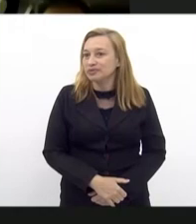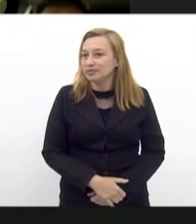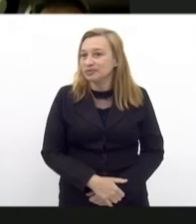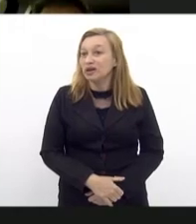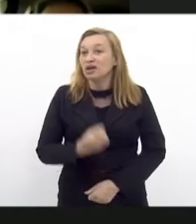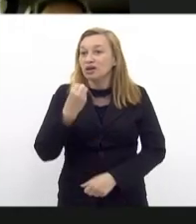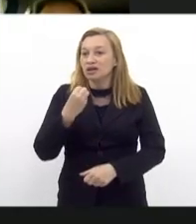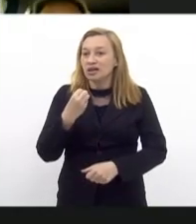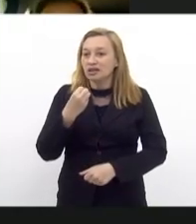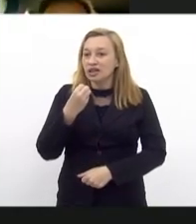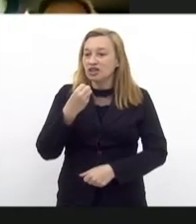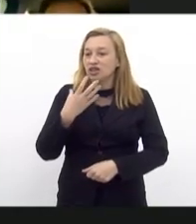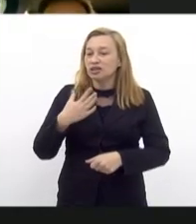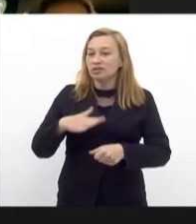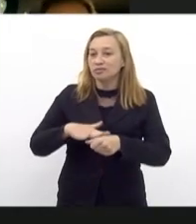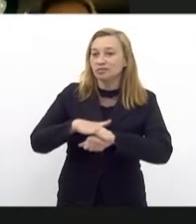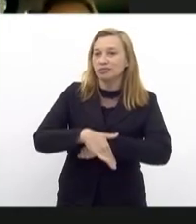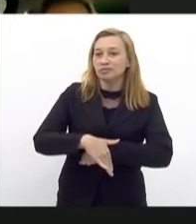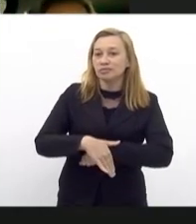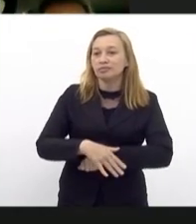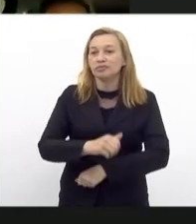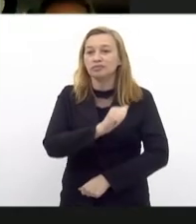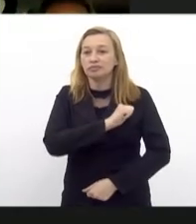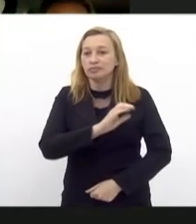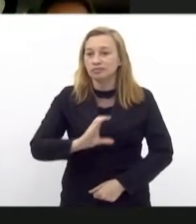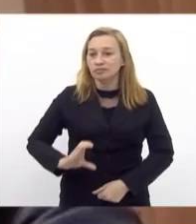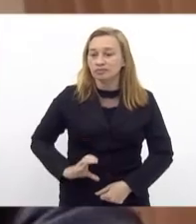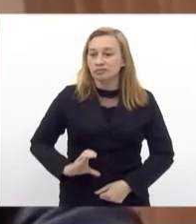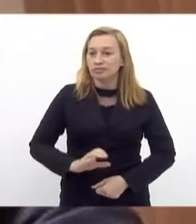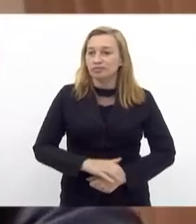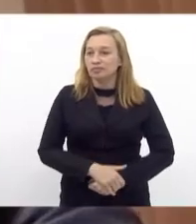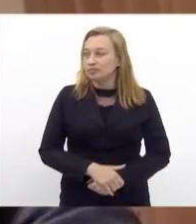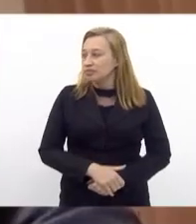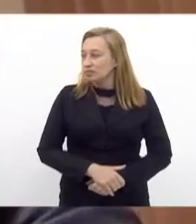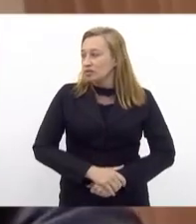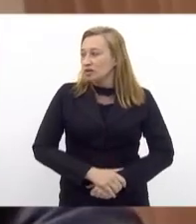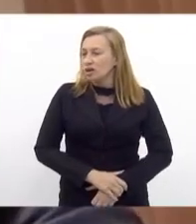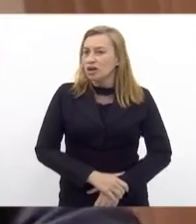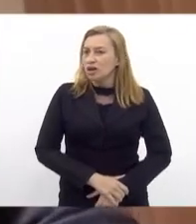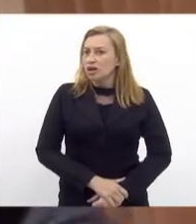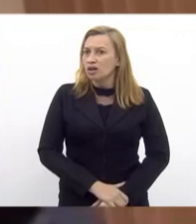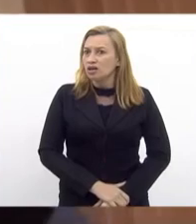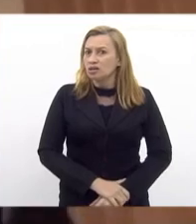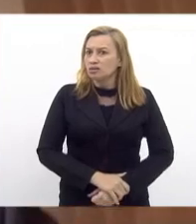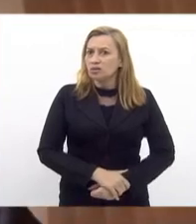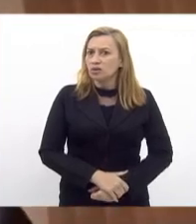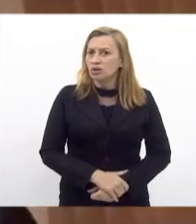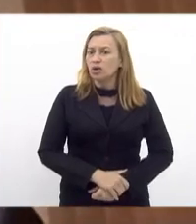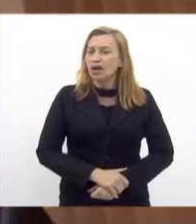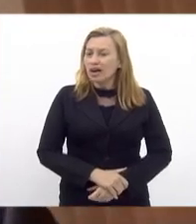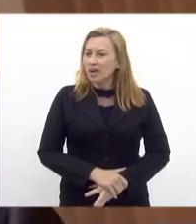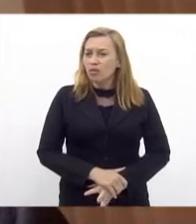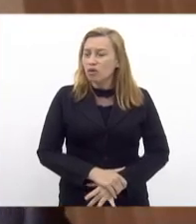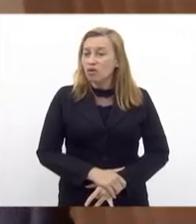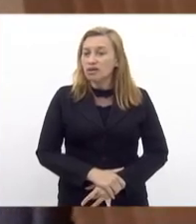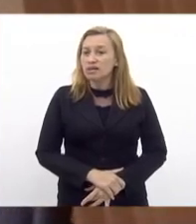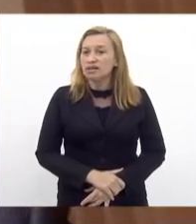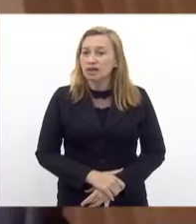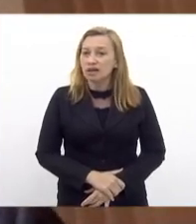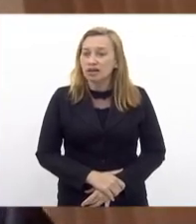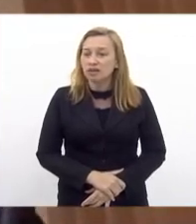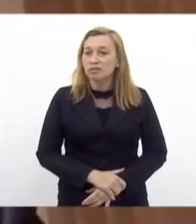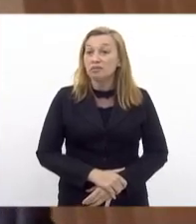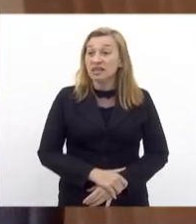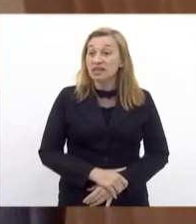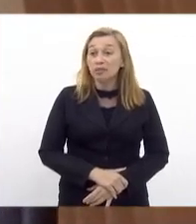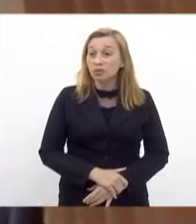Boa noite, presidente André Siciliano. Boa noite, presidente André Siciliano. Saudar aqui a iniciativa desse debate, dessa